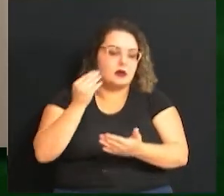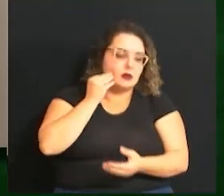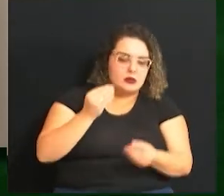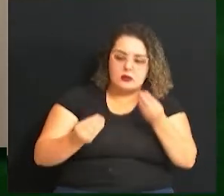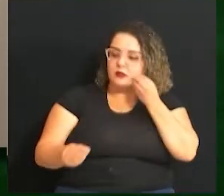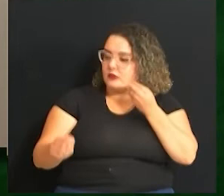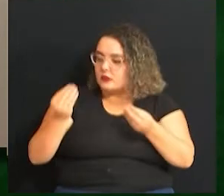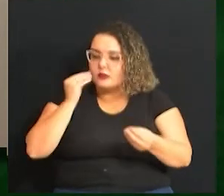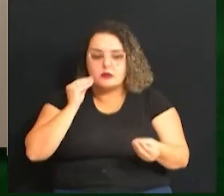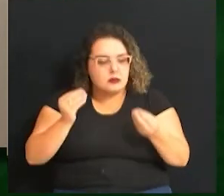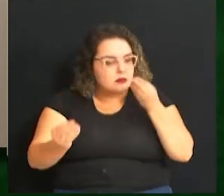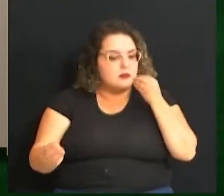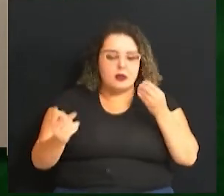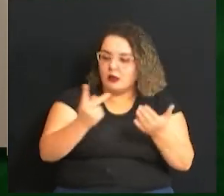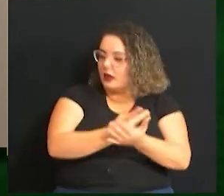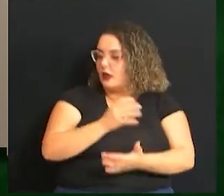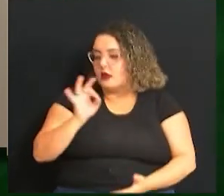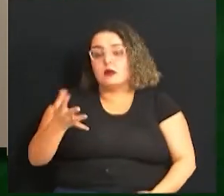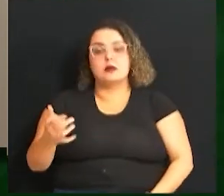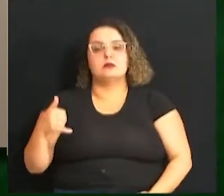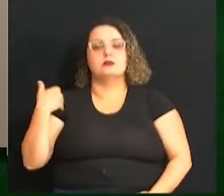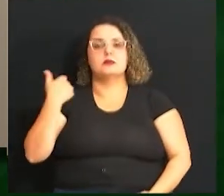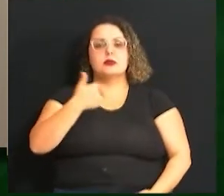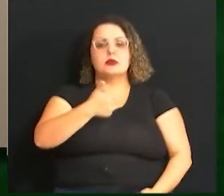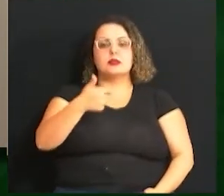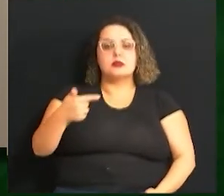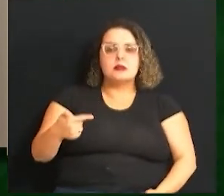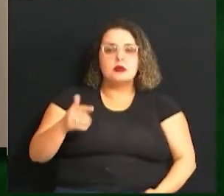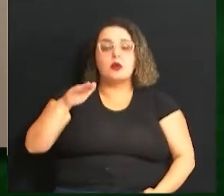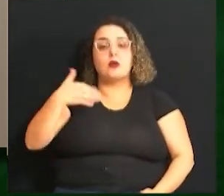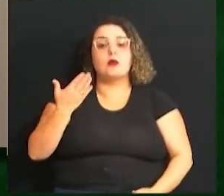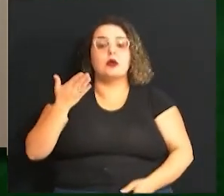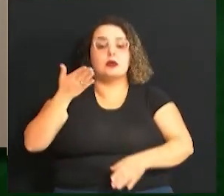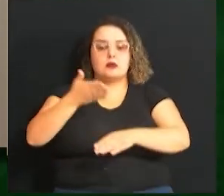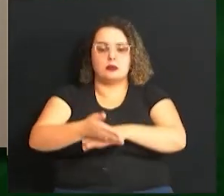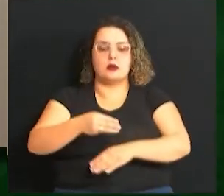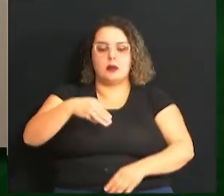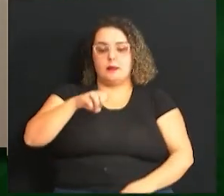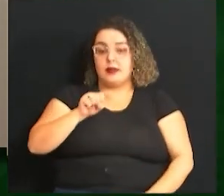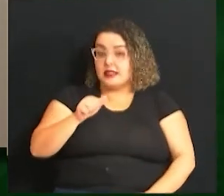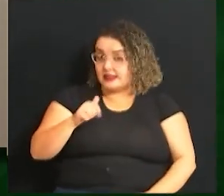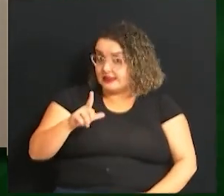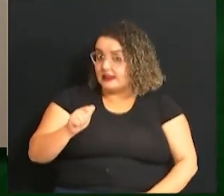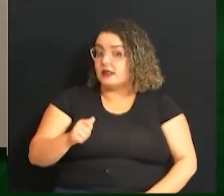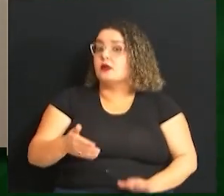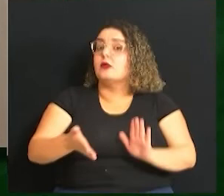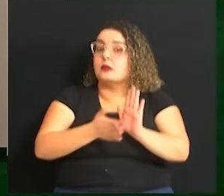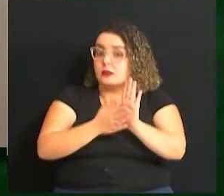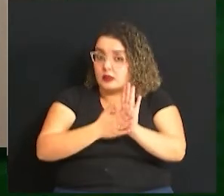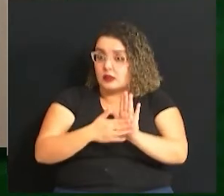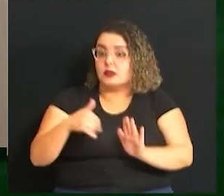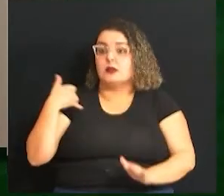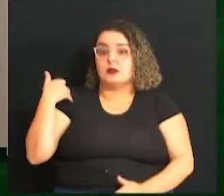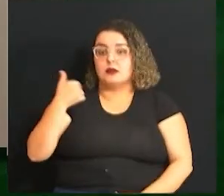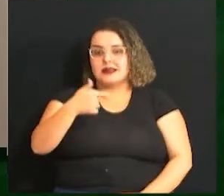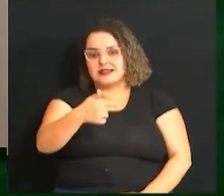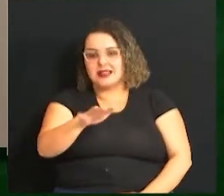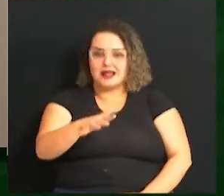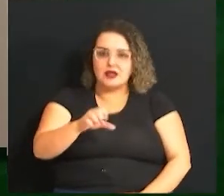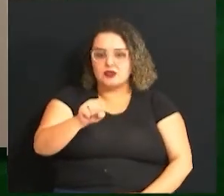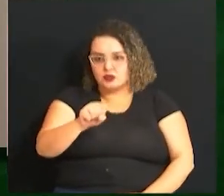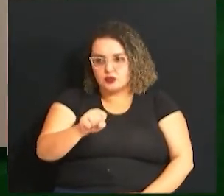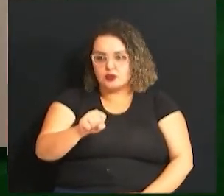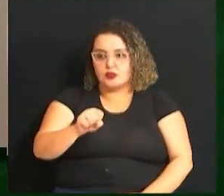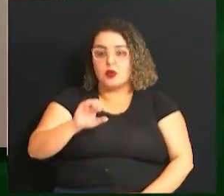acertar, tentativa e erro, aos 17, 18 anos. Quando a gente introduz a mesada da forma com que eu proponho, a partir dos